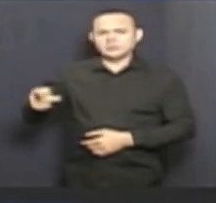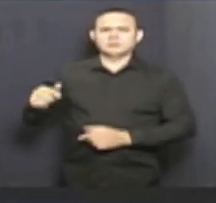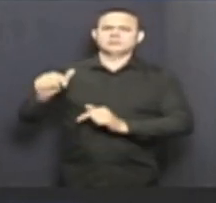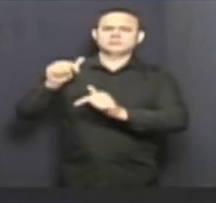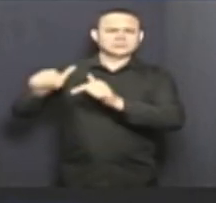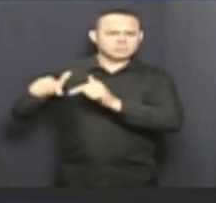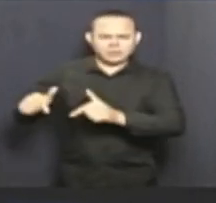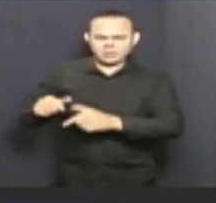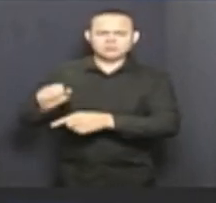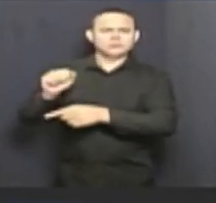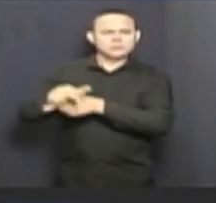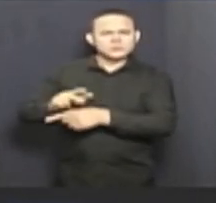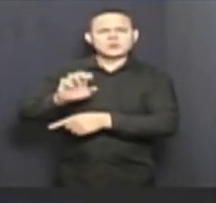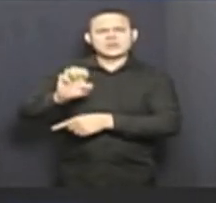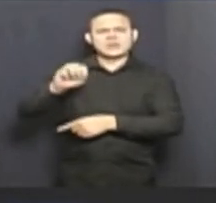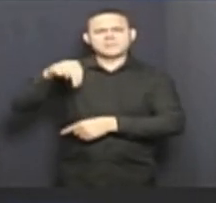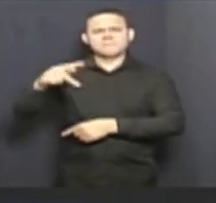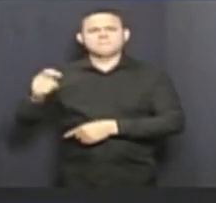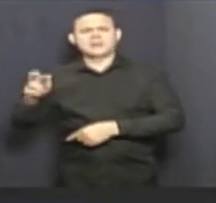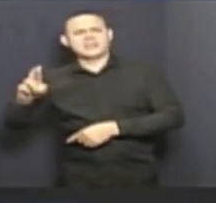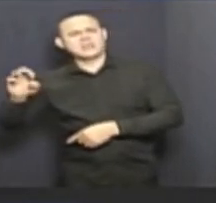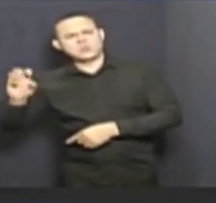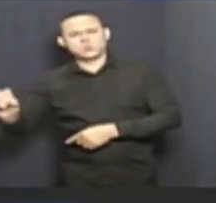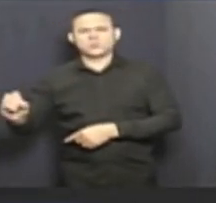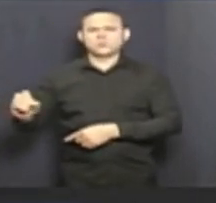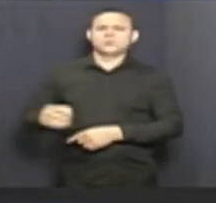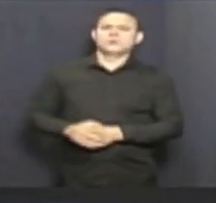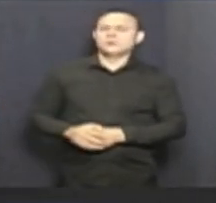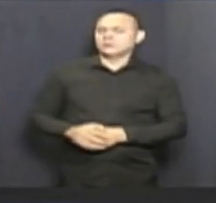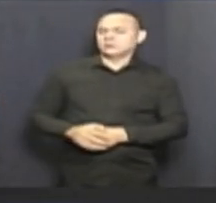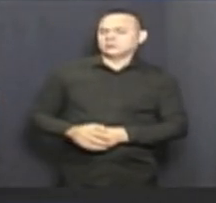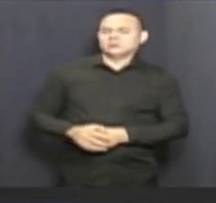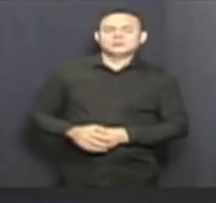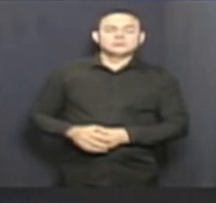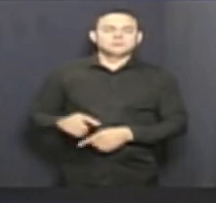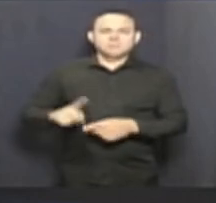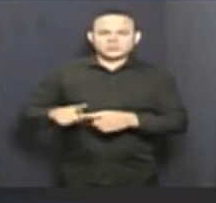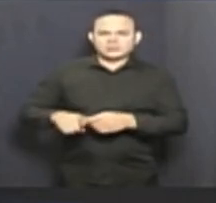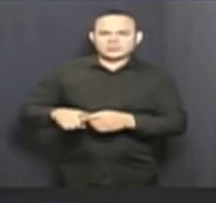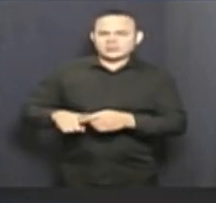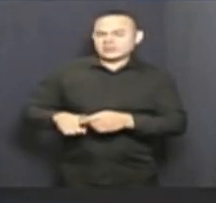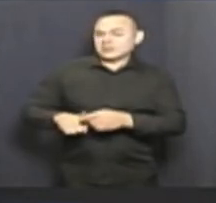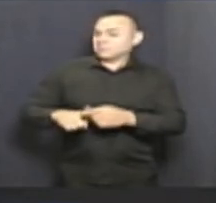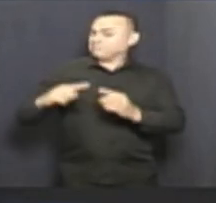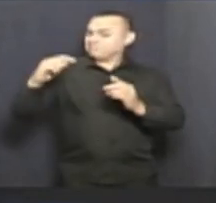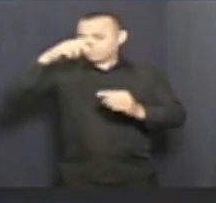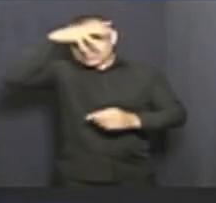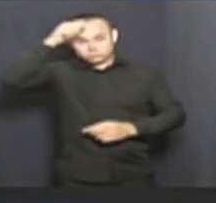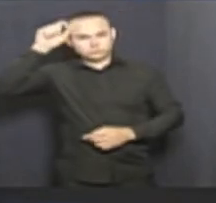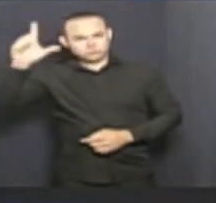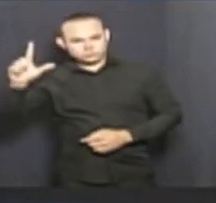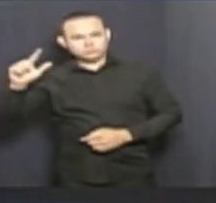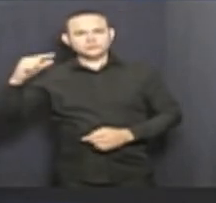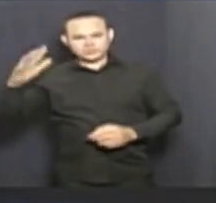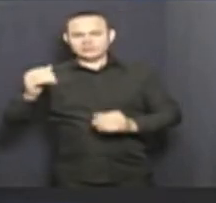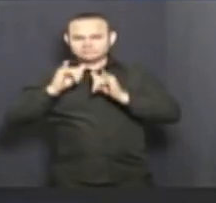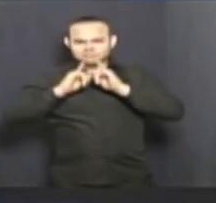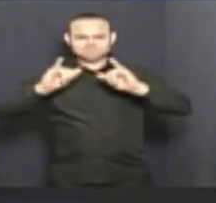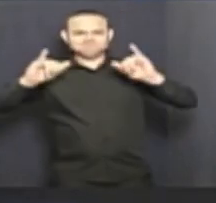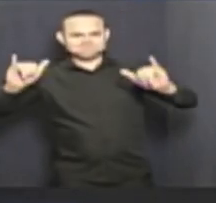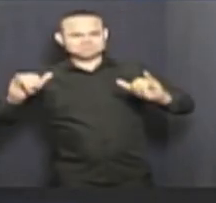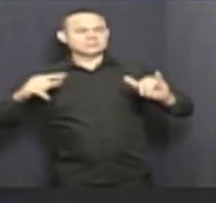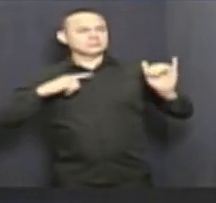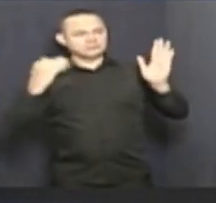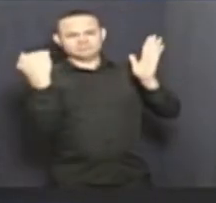vimos que recentemente saiu publicado é o número dos empregos a nível brasil e mato grosso do sul é o segundo estado em